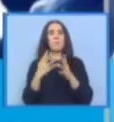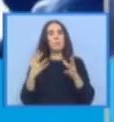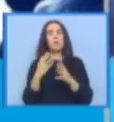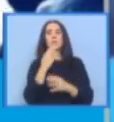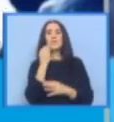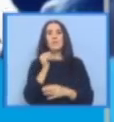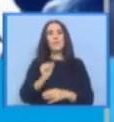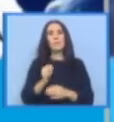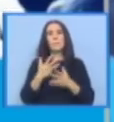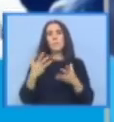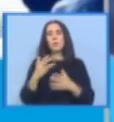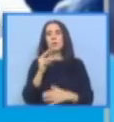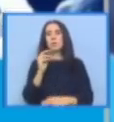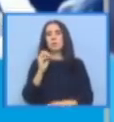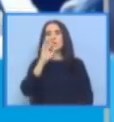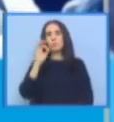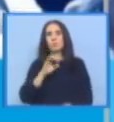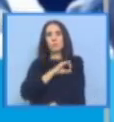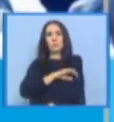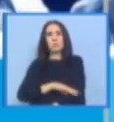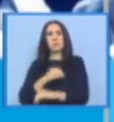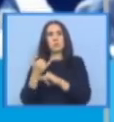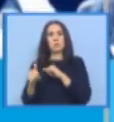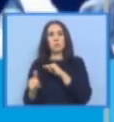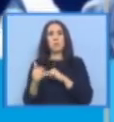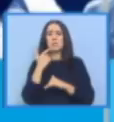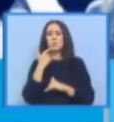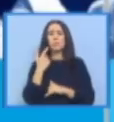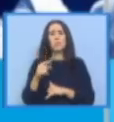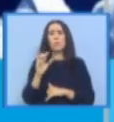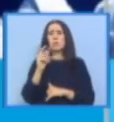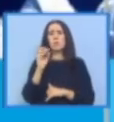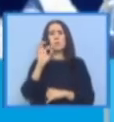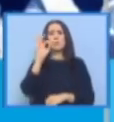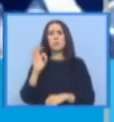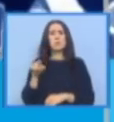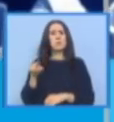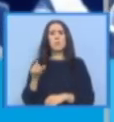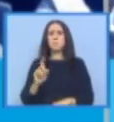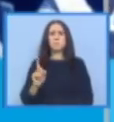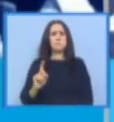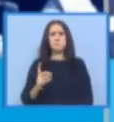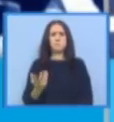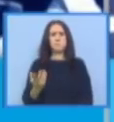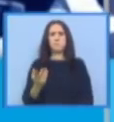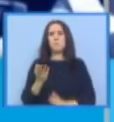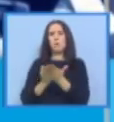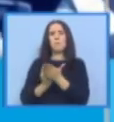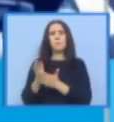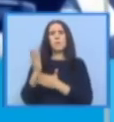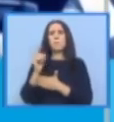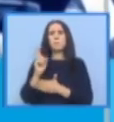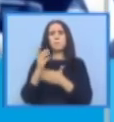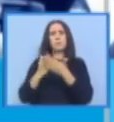jovens, 30% está em risco de pobreza. Portanto, só esses 30% já estão incapacitados de continuarem os